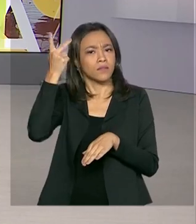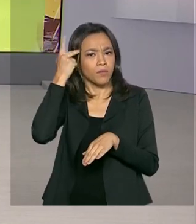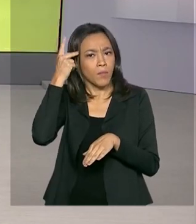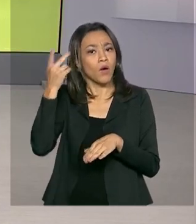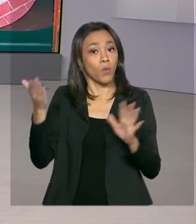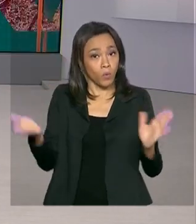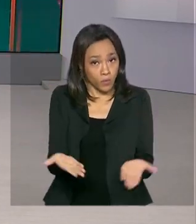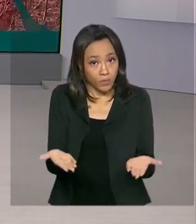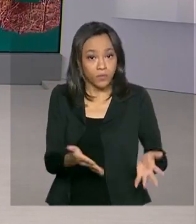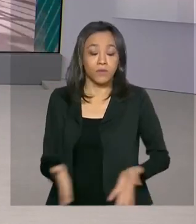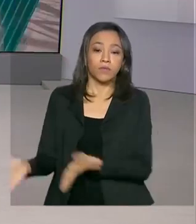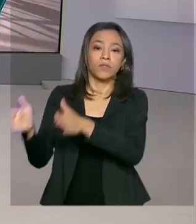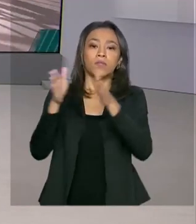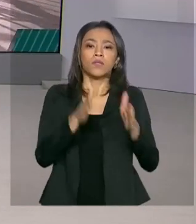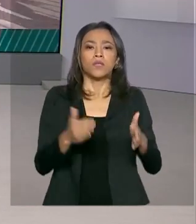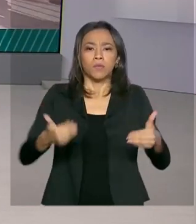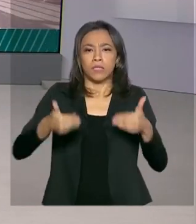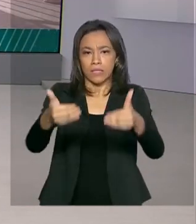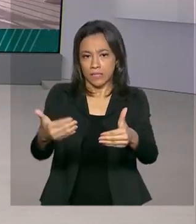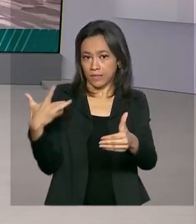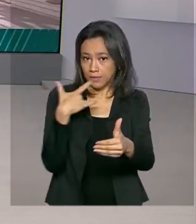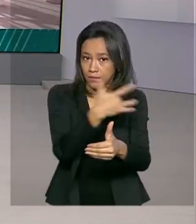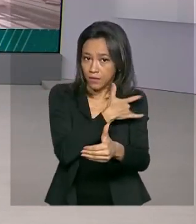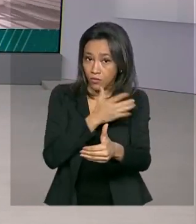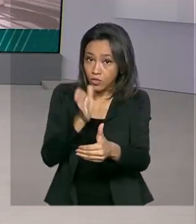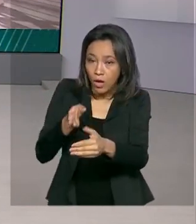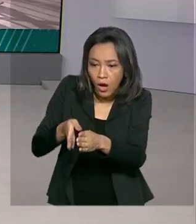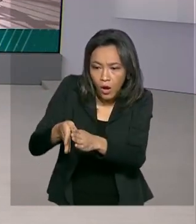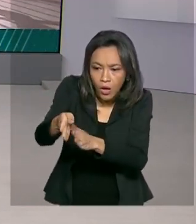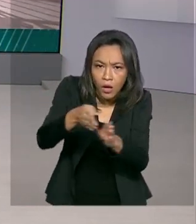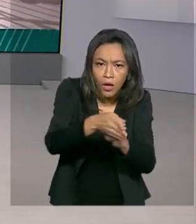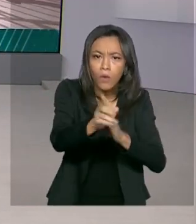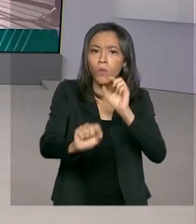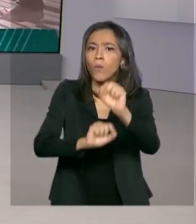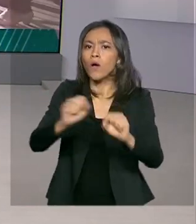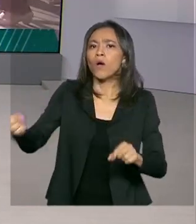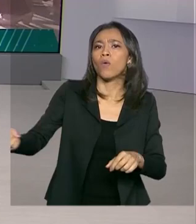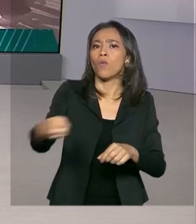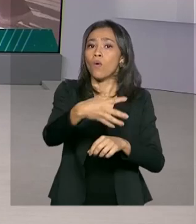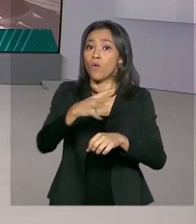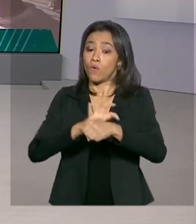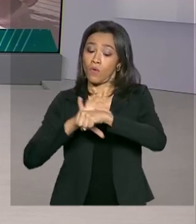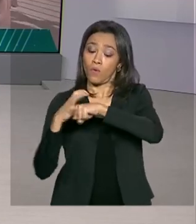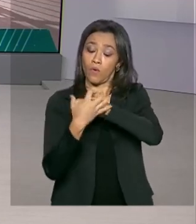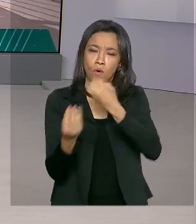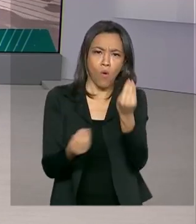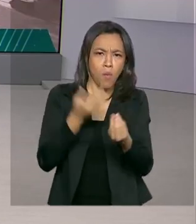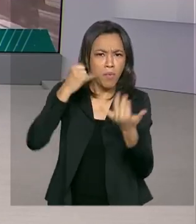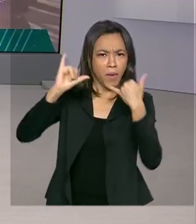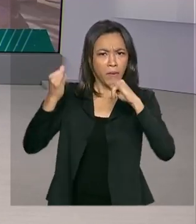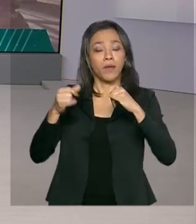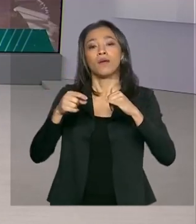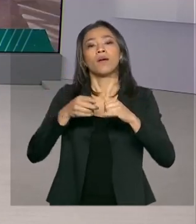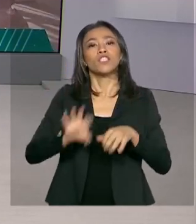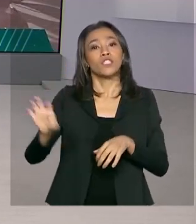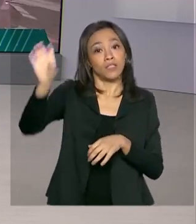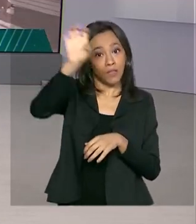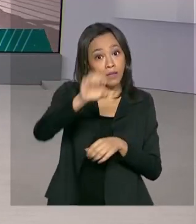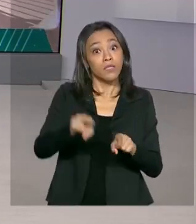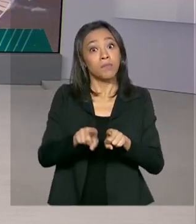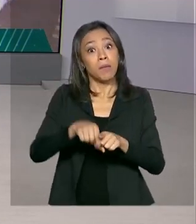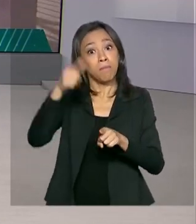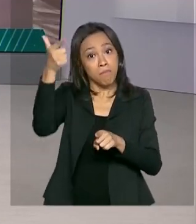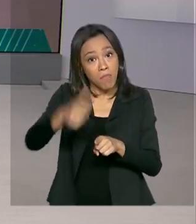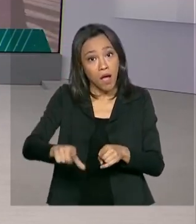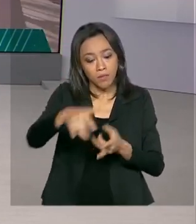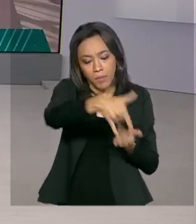E o Ministério da Saúde encaminhou orientações sobre o novo coronavírus a estados e municípios e habilitou mais leitos de